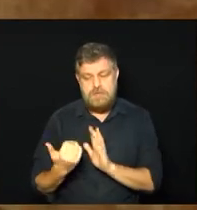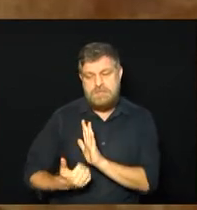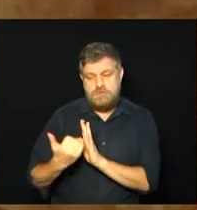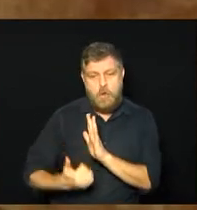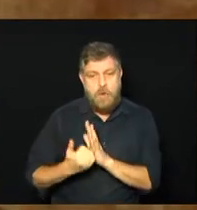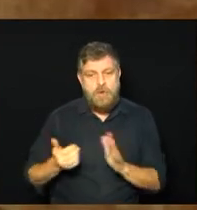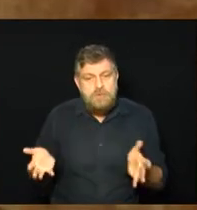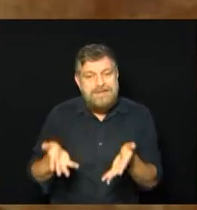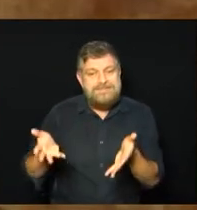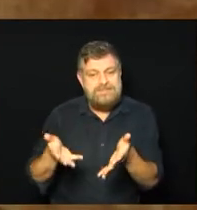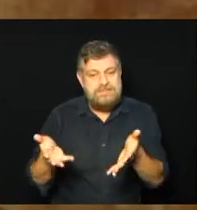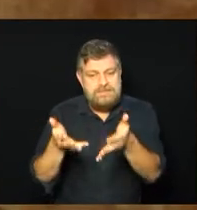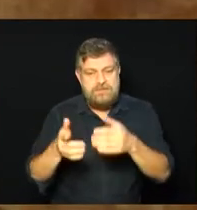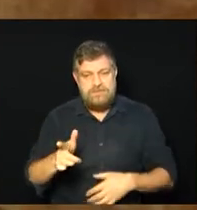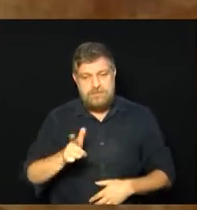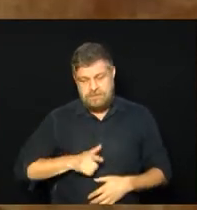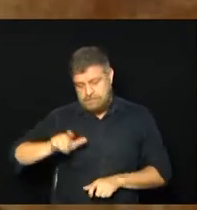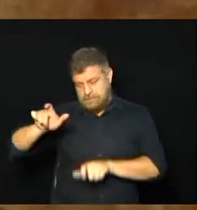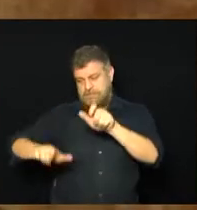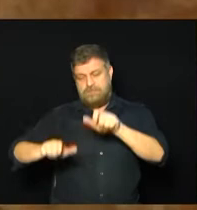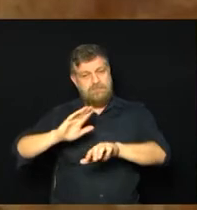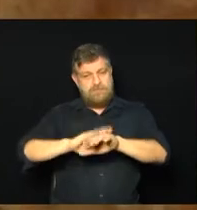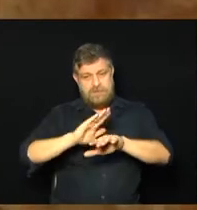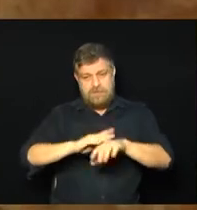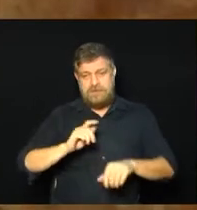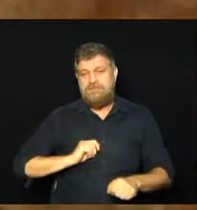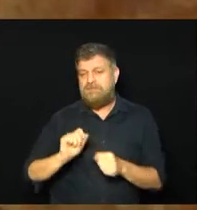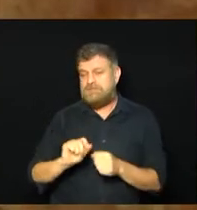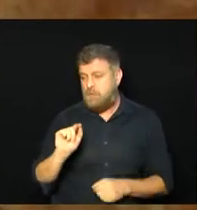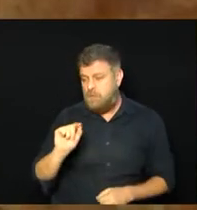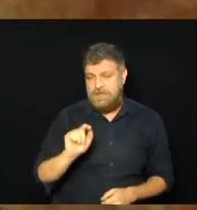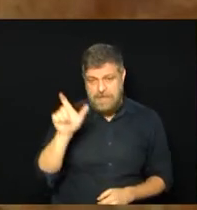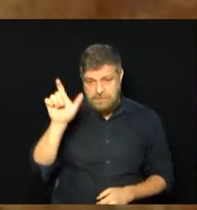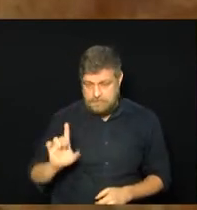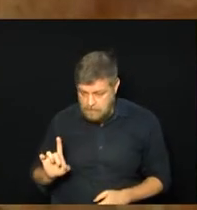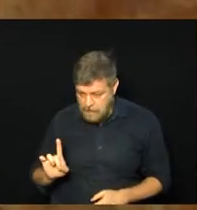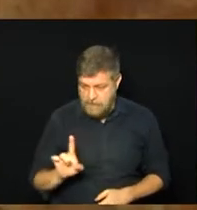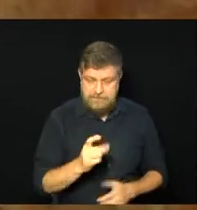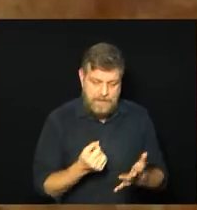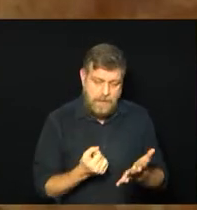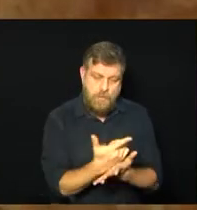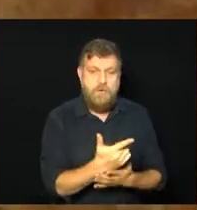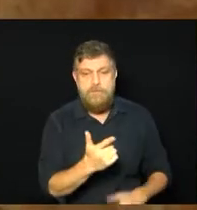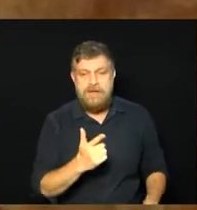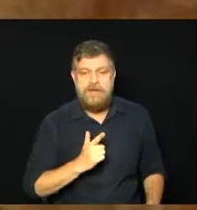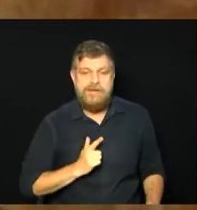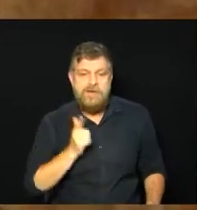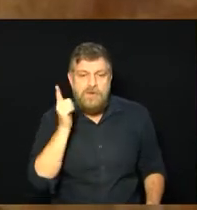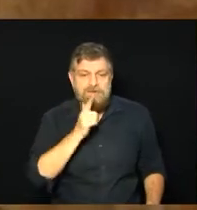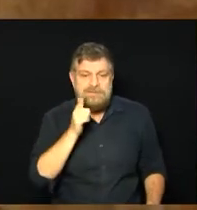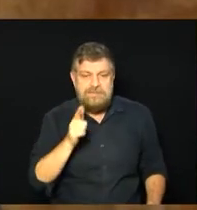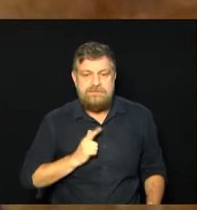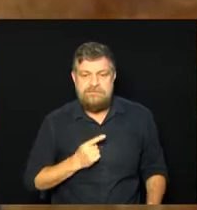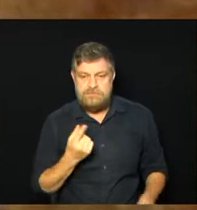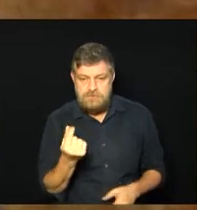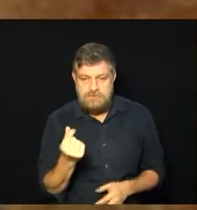de incentivo. Tem muita gente que está fazendo o tal do cashback. Quando você vem, você compra, aí você ganha vamos falar, uma forma de dinheiro